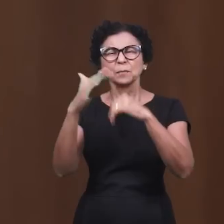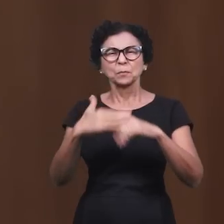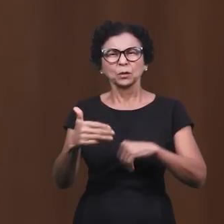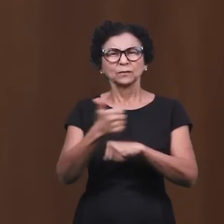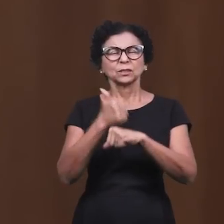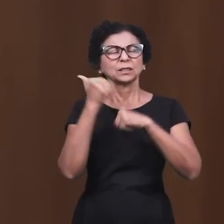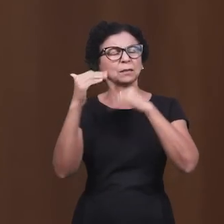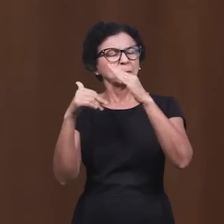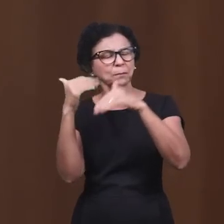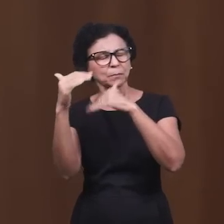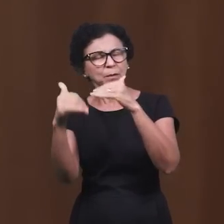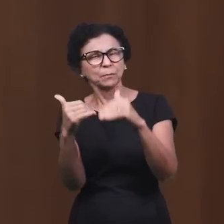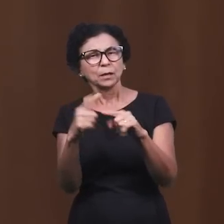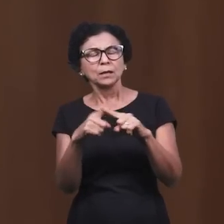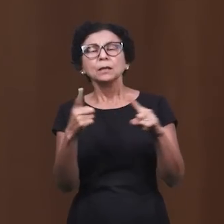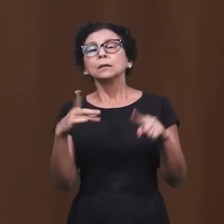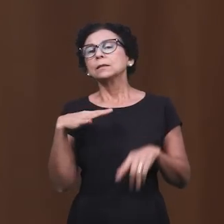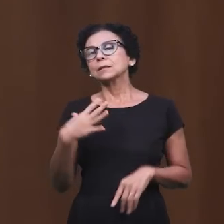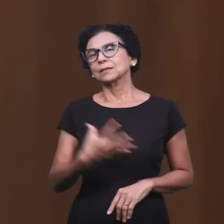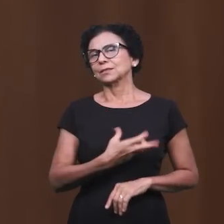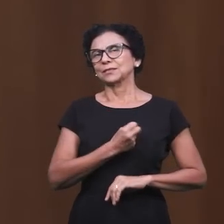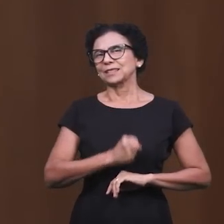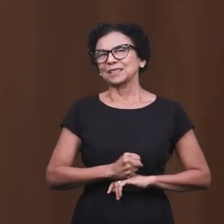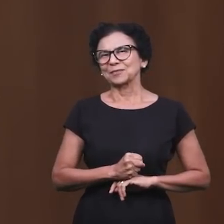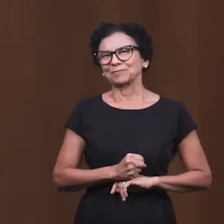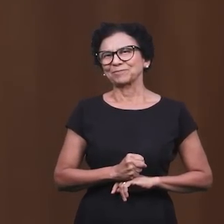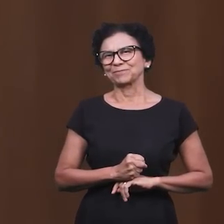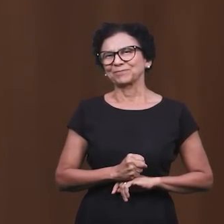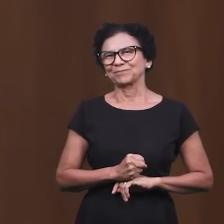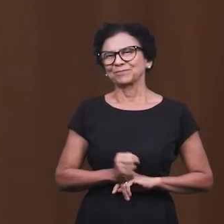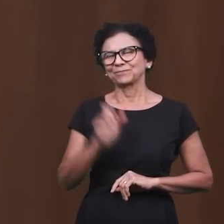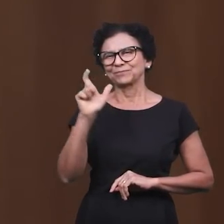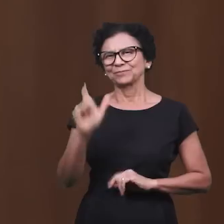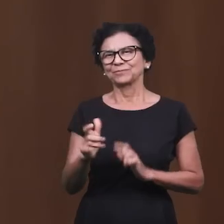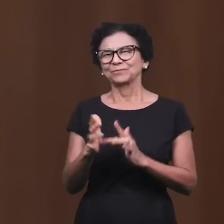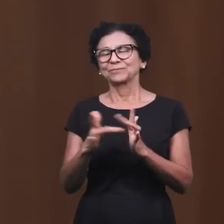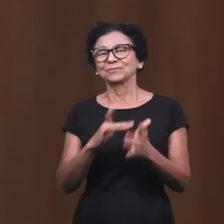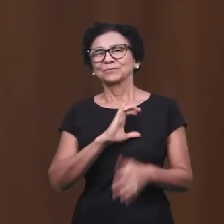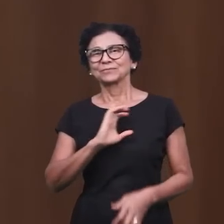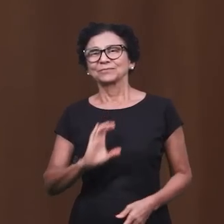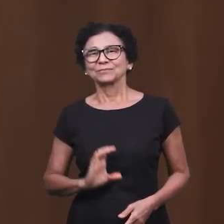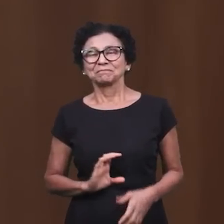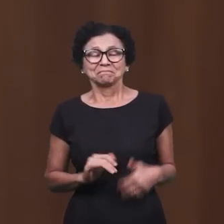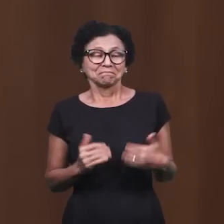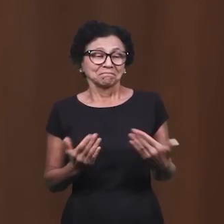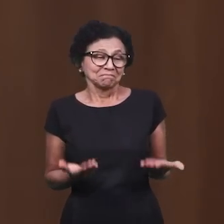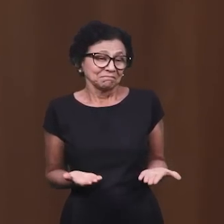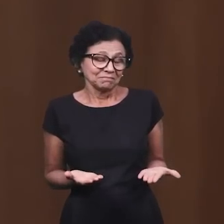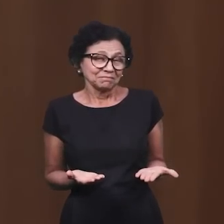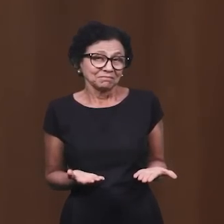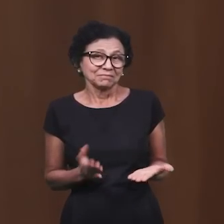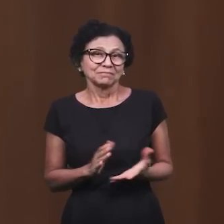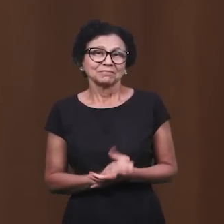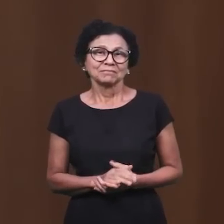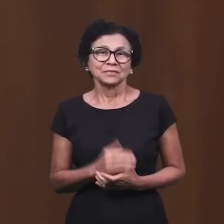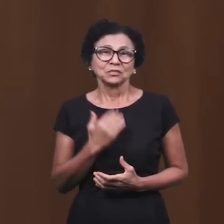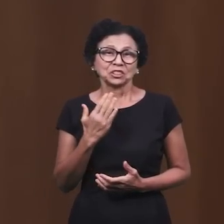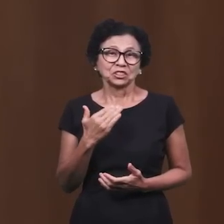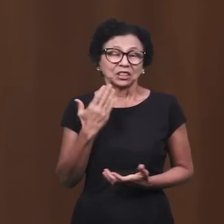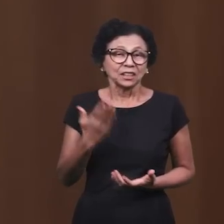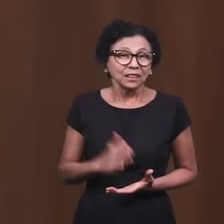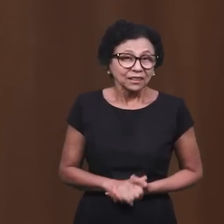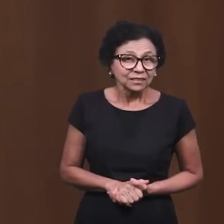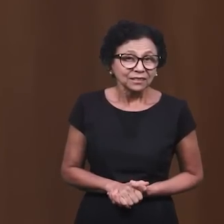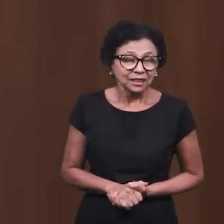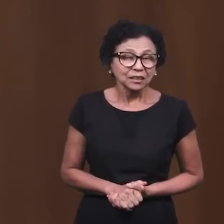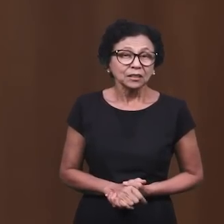alvo final, né, da salvação em Cristo Jesus, ele não alcançou, né? E isso para nós não importa, né? Importa para nós é preparar os nossos filhos.